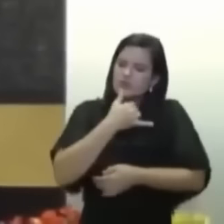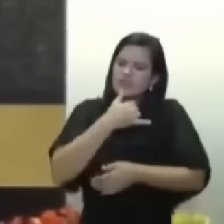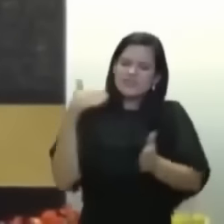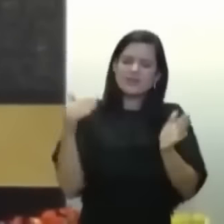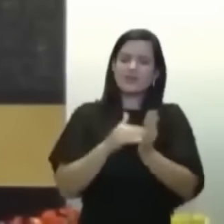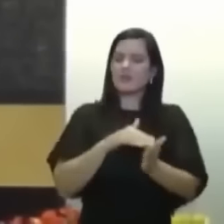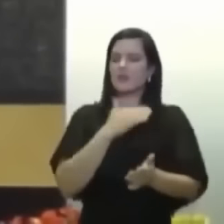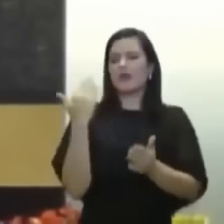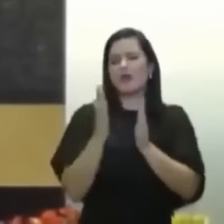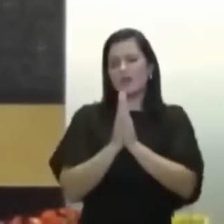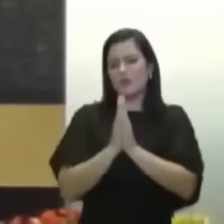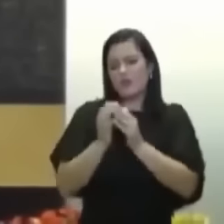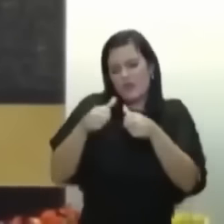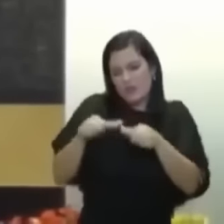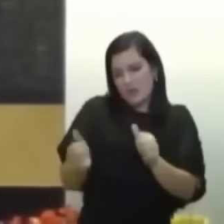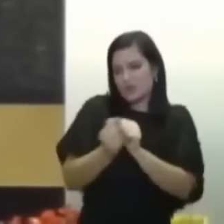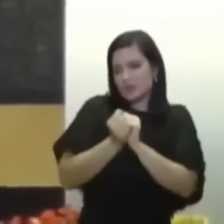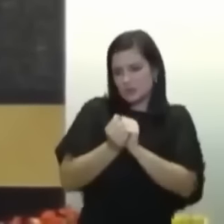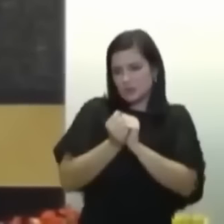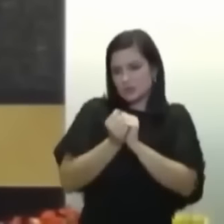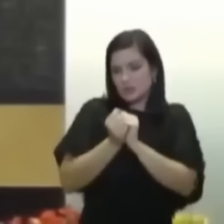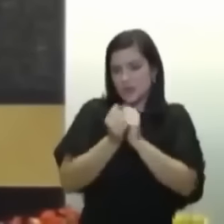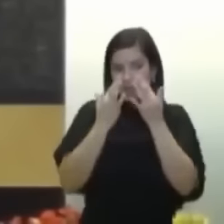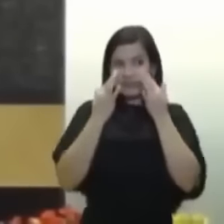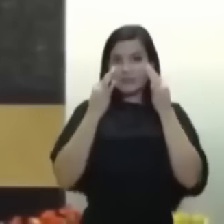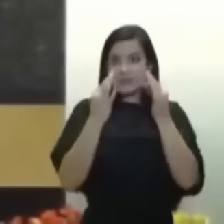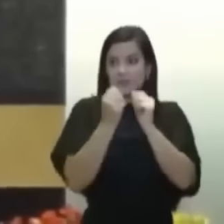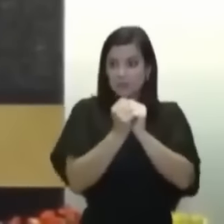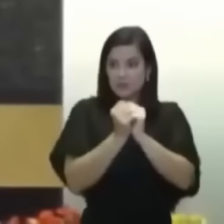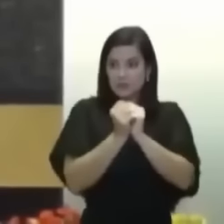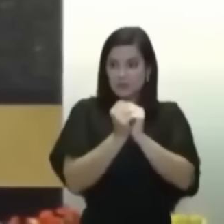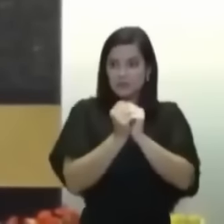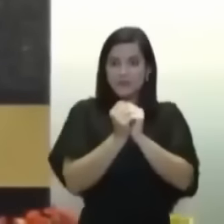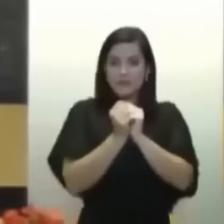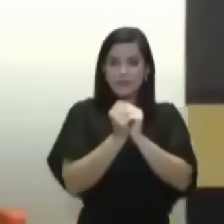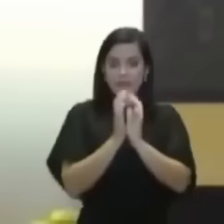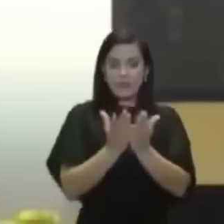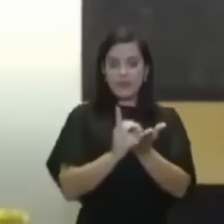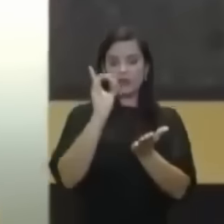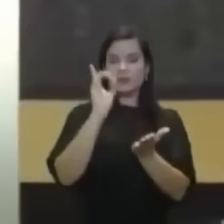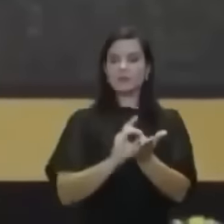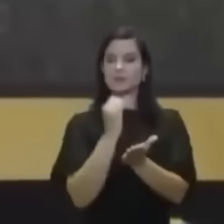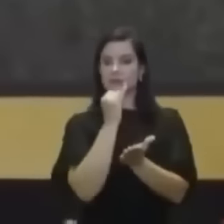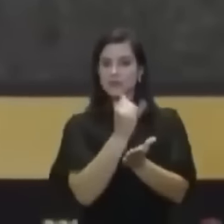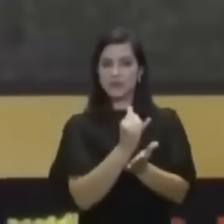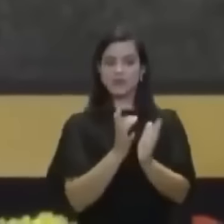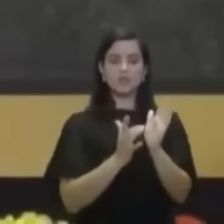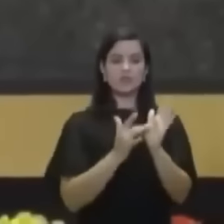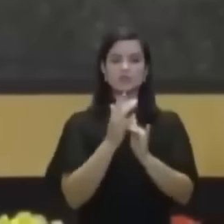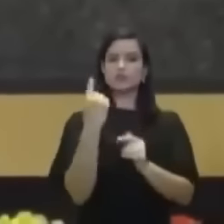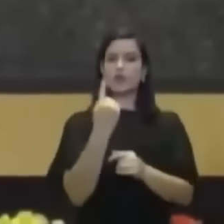morte, ficai comigo, vigiai comigo. E diz a Bíblia que Jesus avança sozinho para o interior do